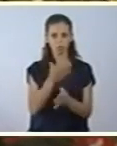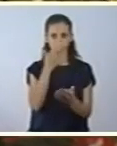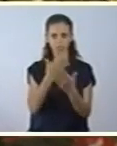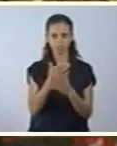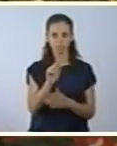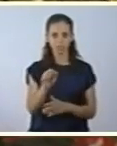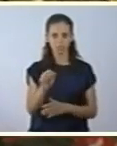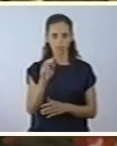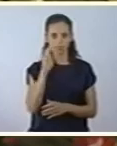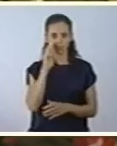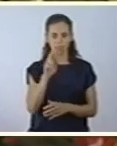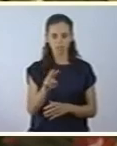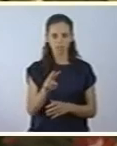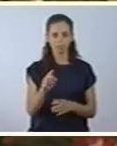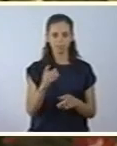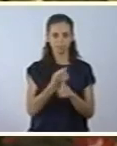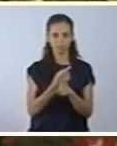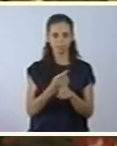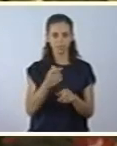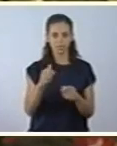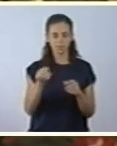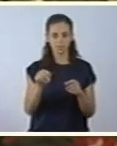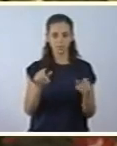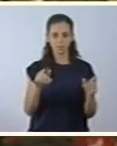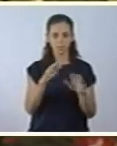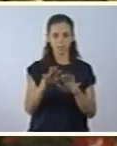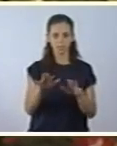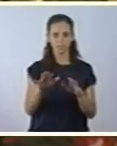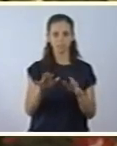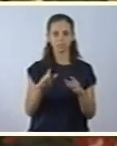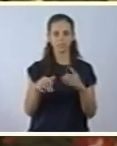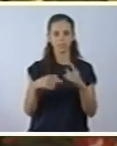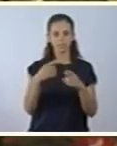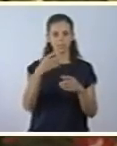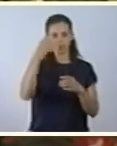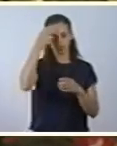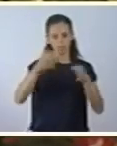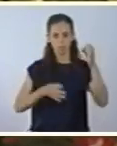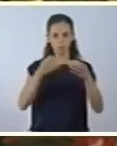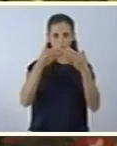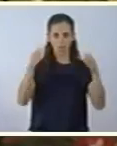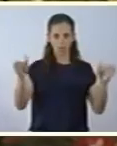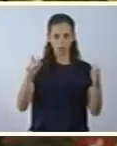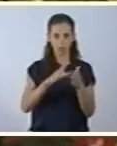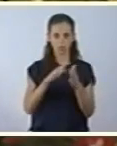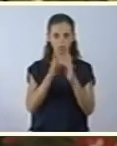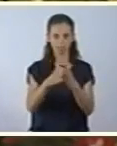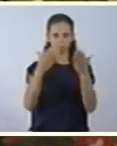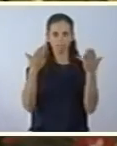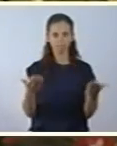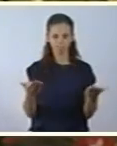dele. Milhares de milhares o serviam e miríades de miríades o assistiam. O tribunal abriu a sessão e os livros foram